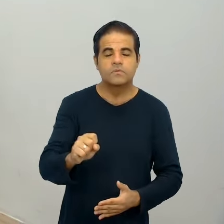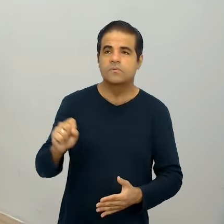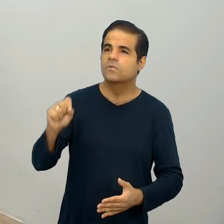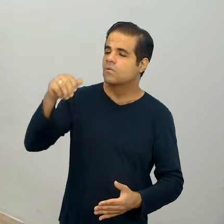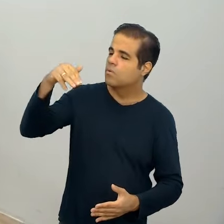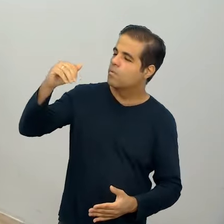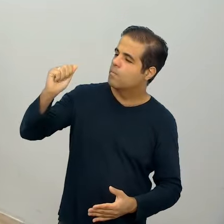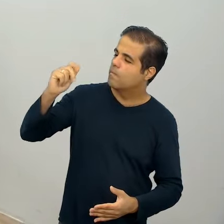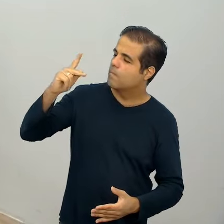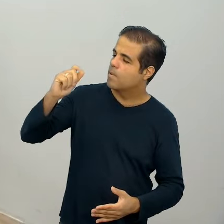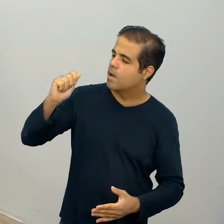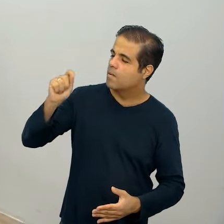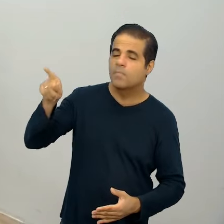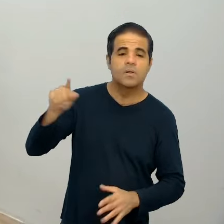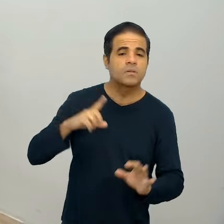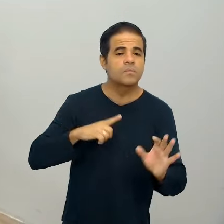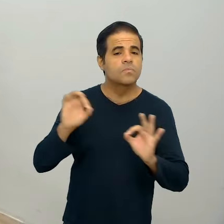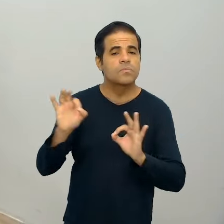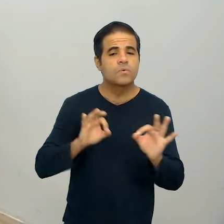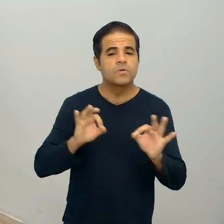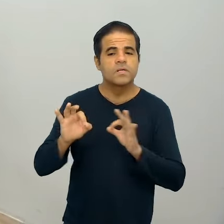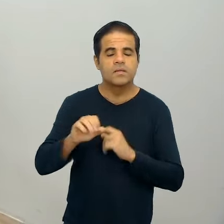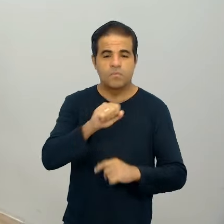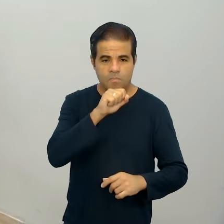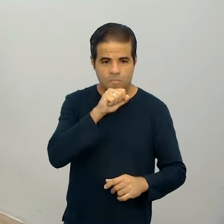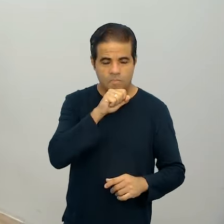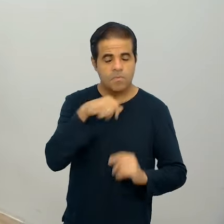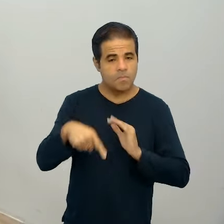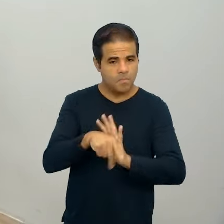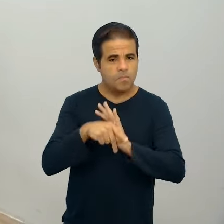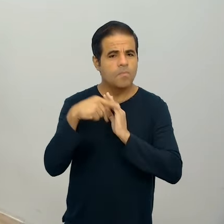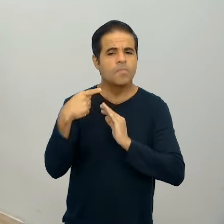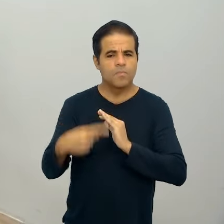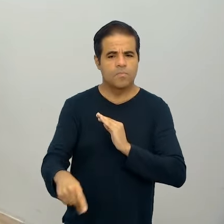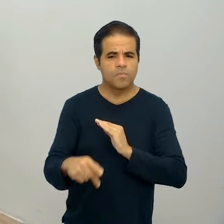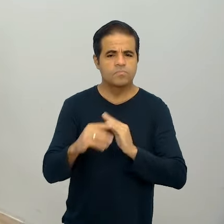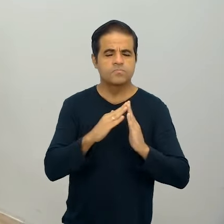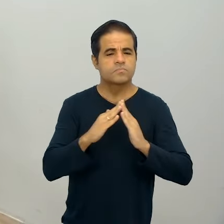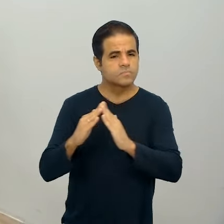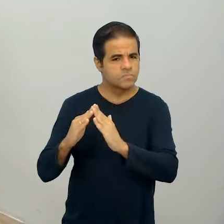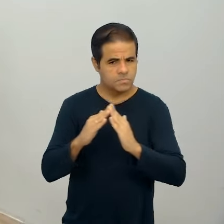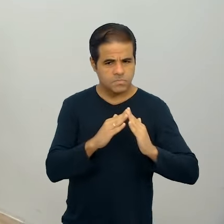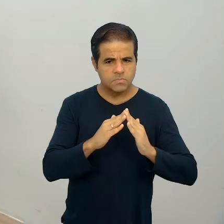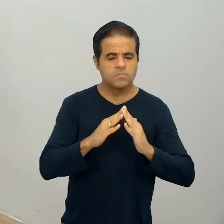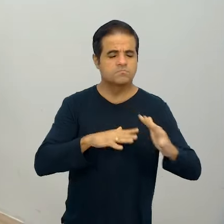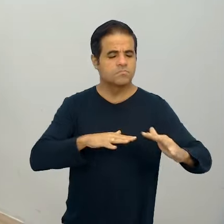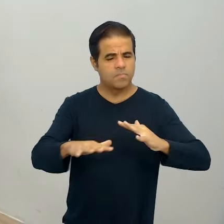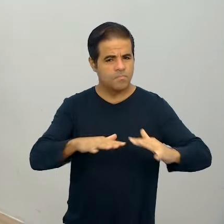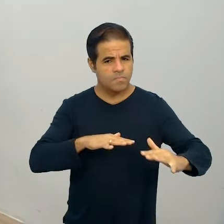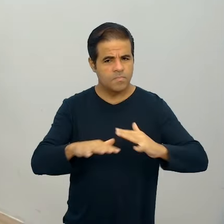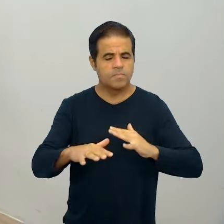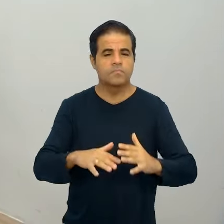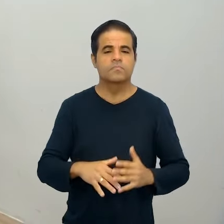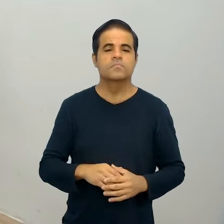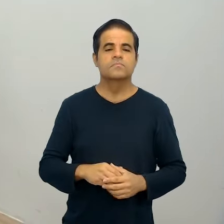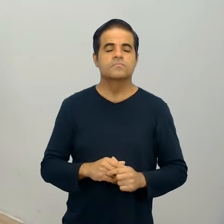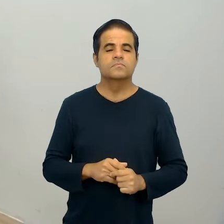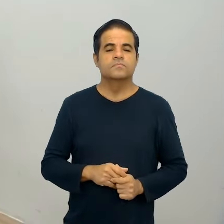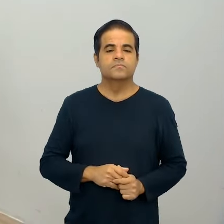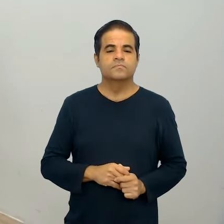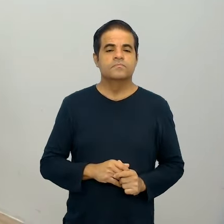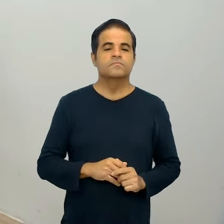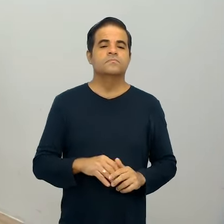gente tem aí o projeto Mães da Favela, Movimento Panela Cheia Salva